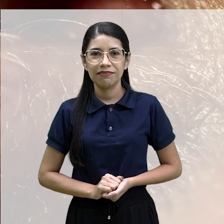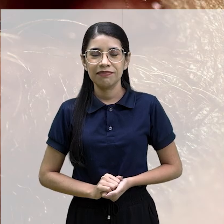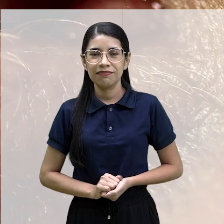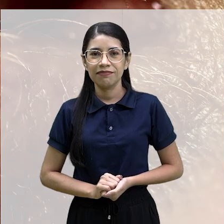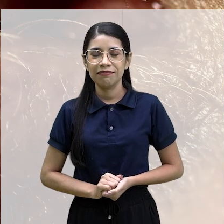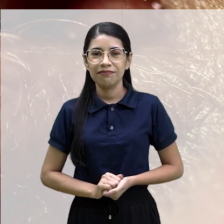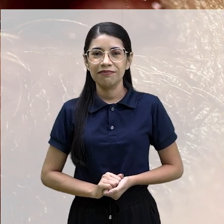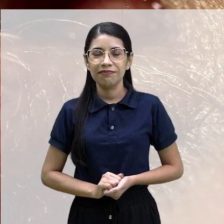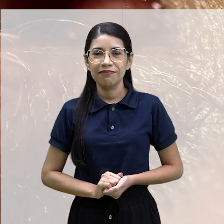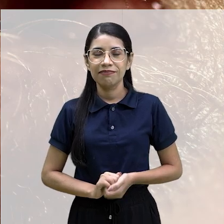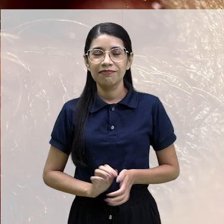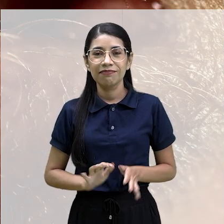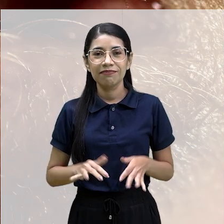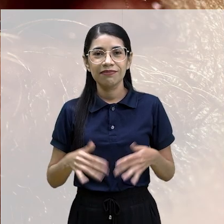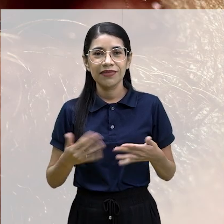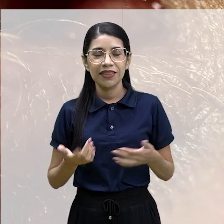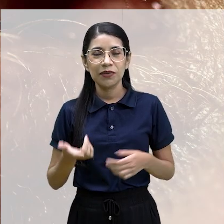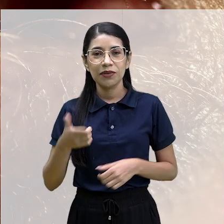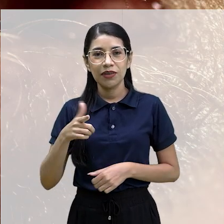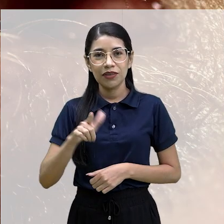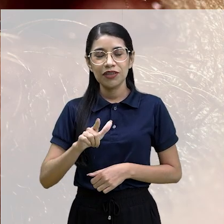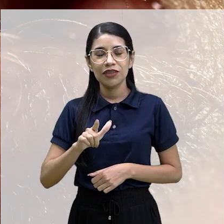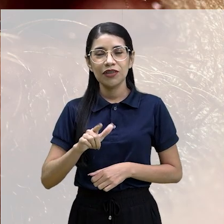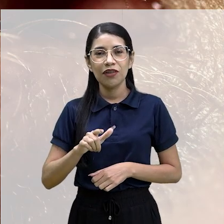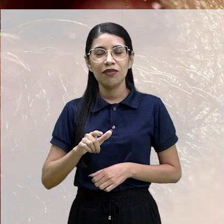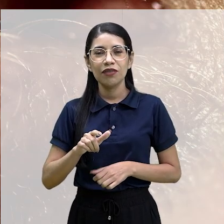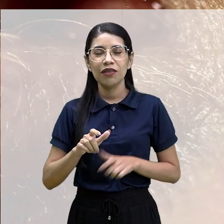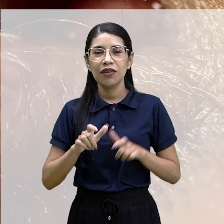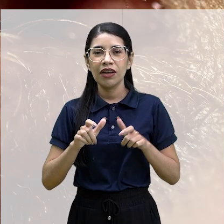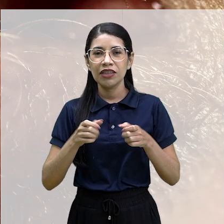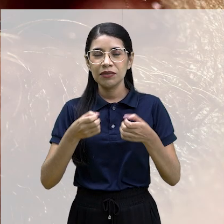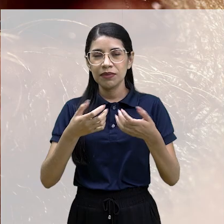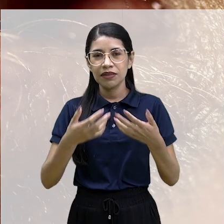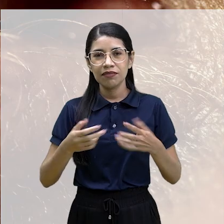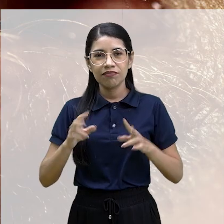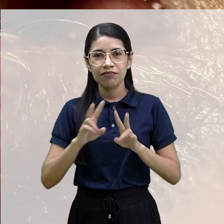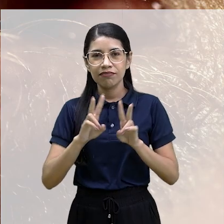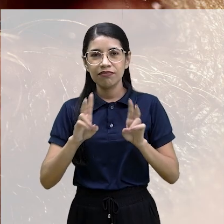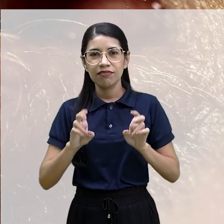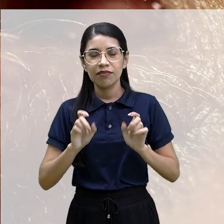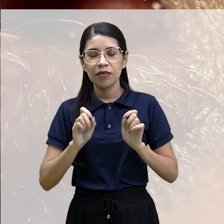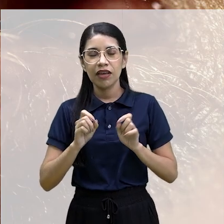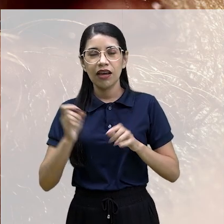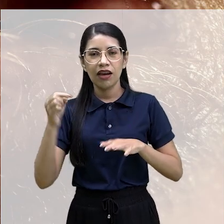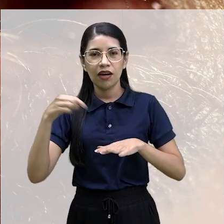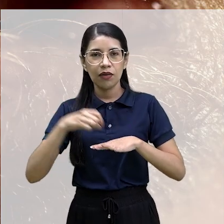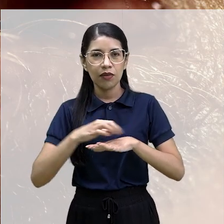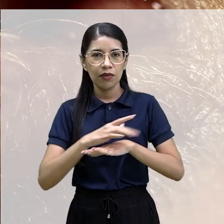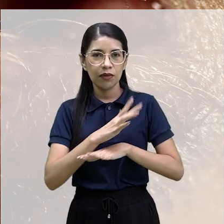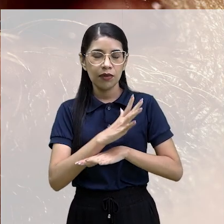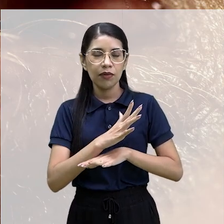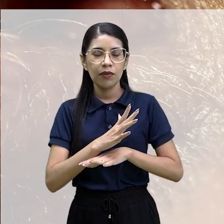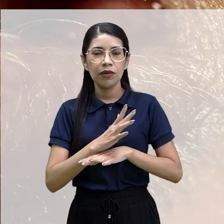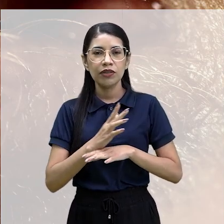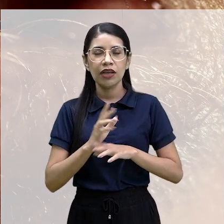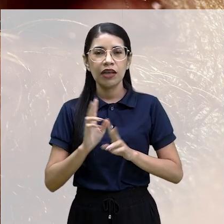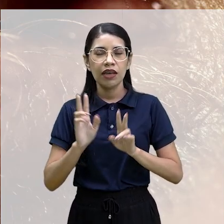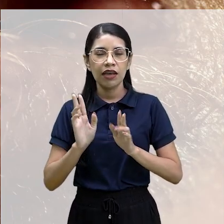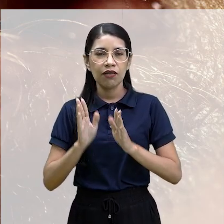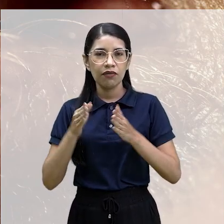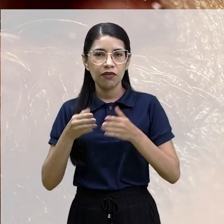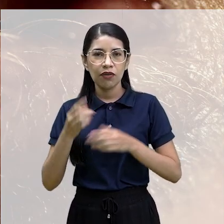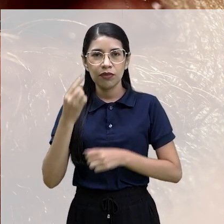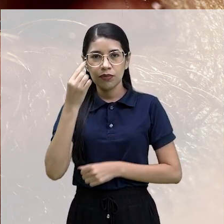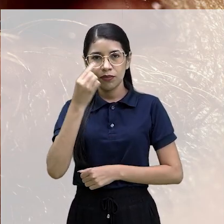Olha só, pessoal, novamente aí falando sobre a óptica, falar sobre o olho